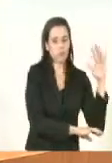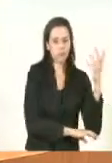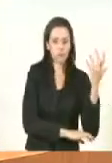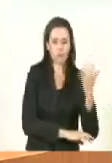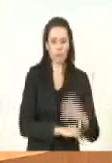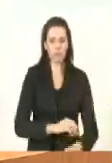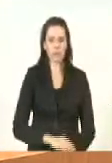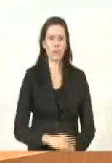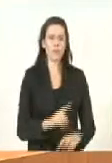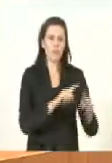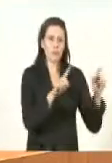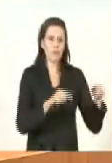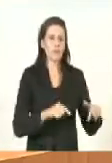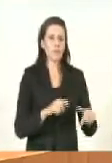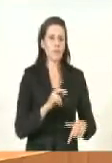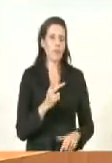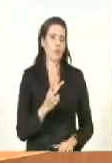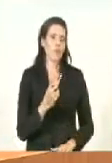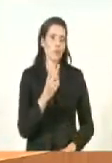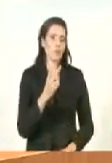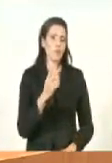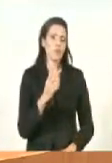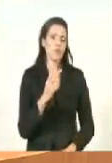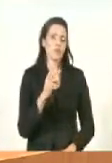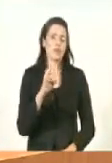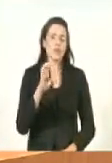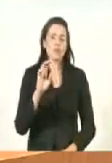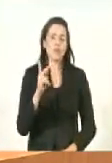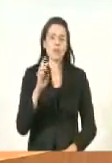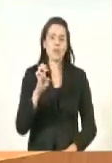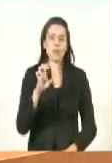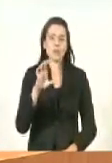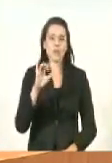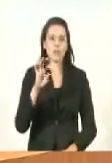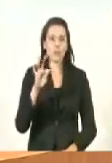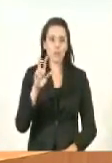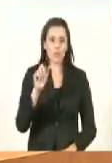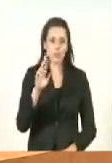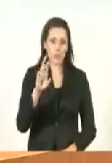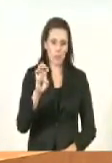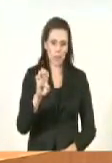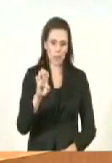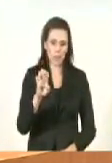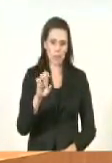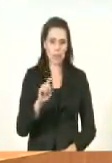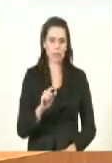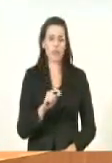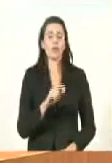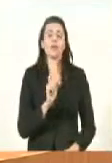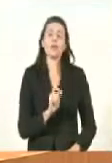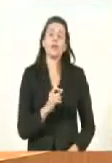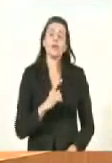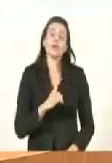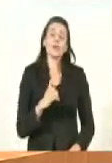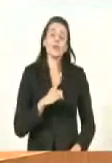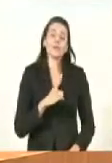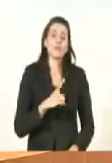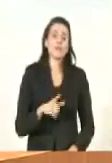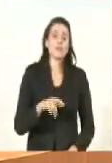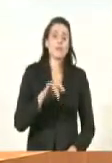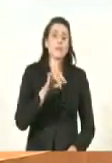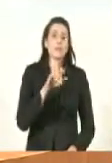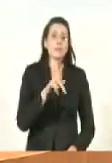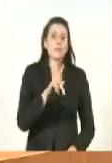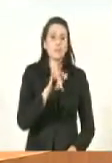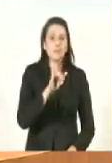d'água bastava o registro na SEMA, e até 5 hectares de lâmina d'água era o processo simplificado de licenciamento ambiental. Então,